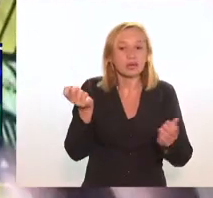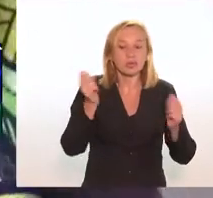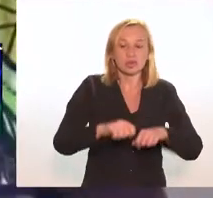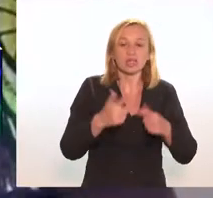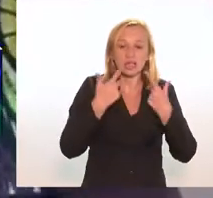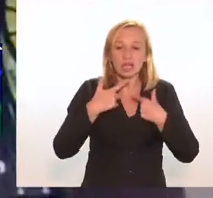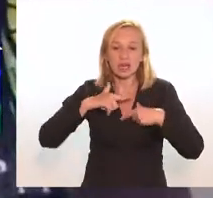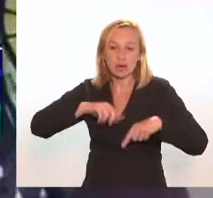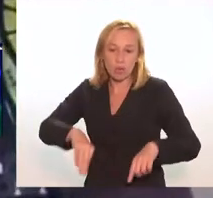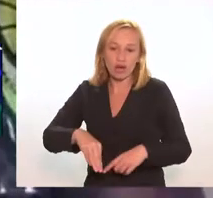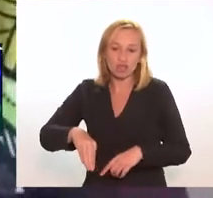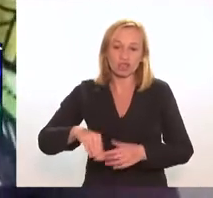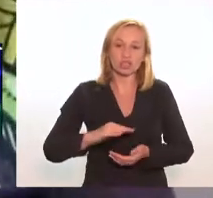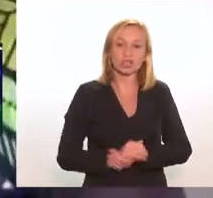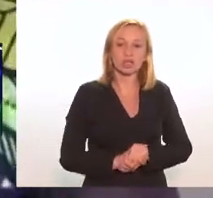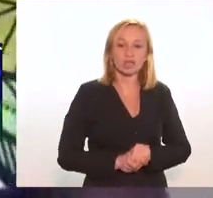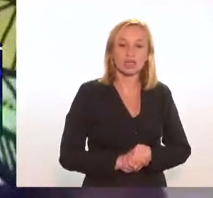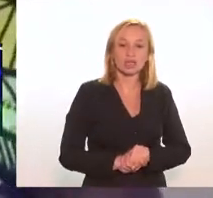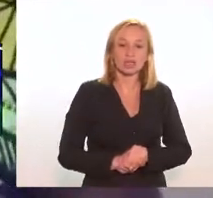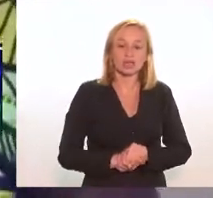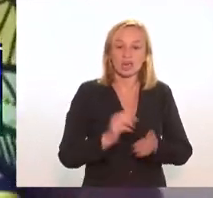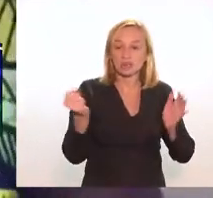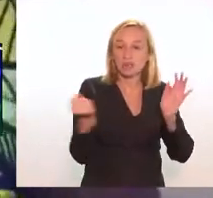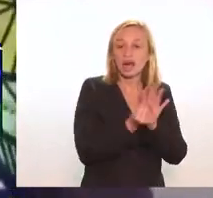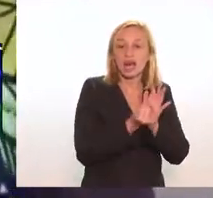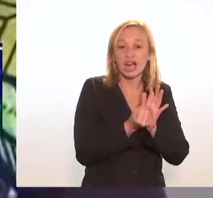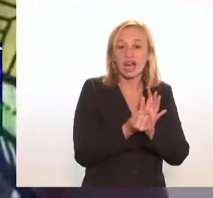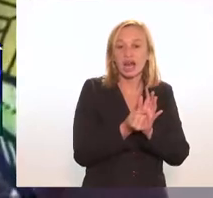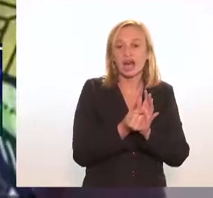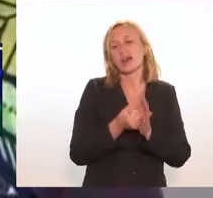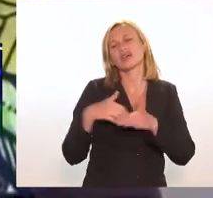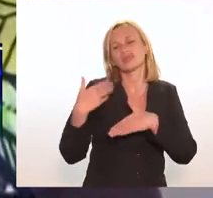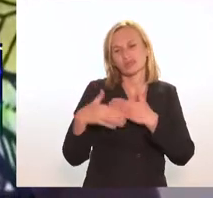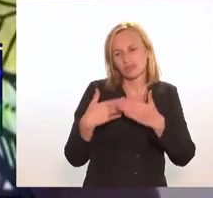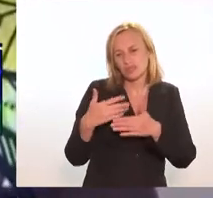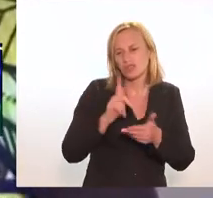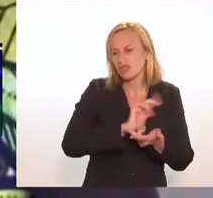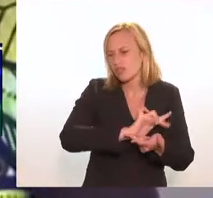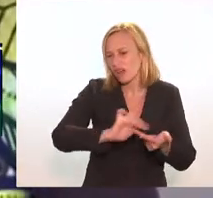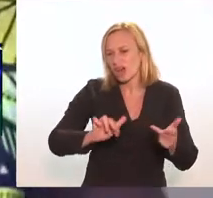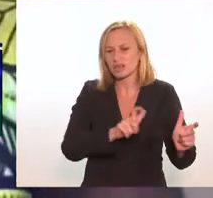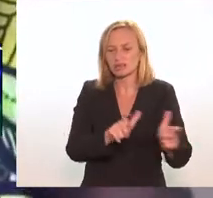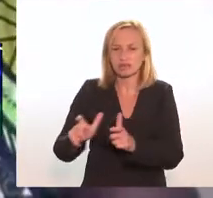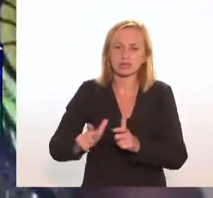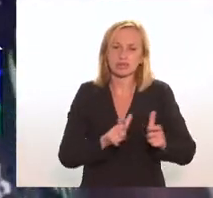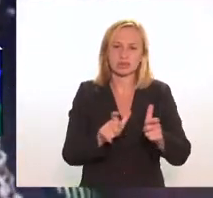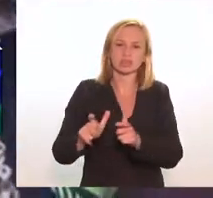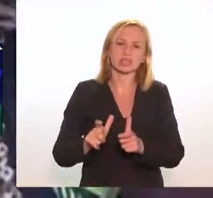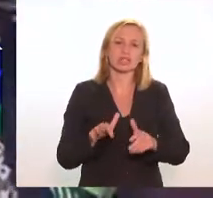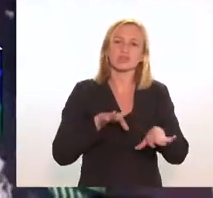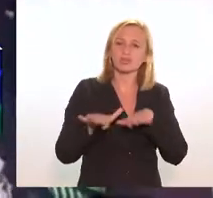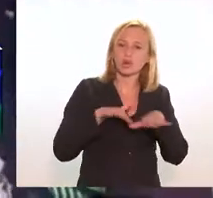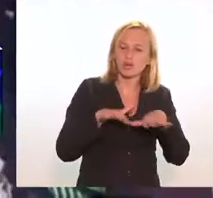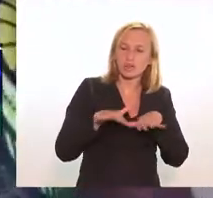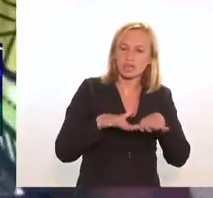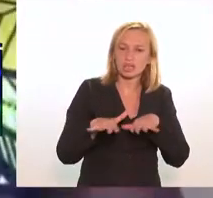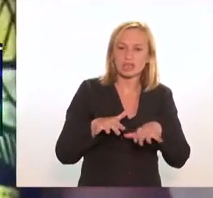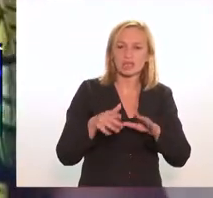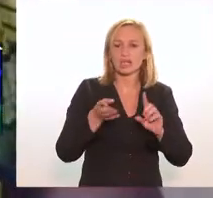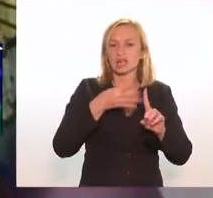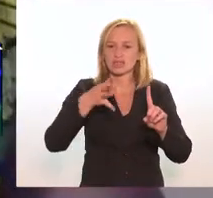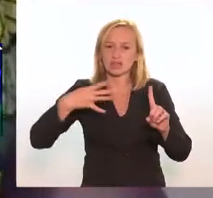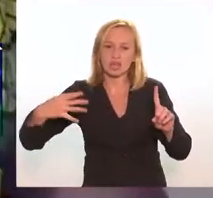não sejam as marcadas perpassa por muitos lugares. Perpassa pelo movimento LGBT